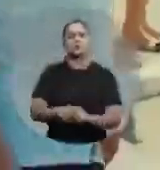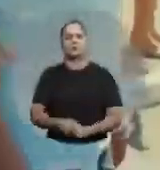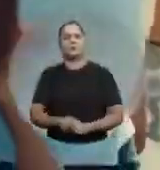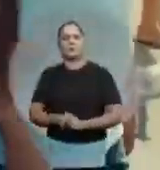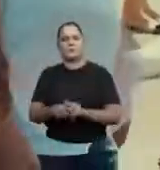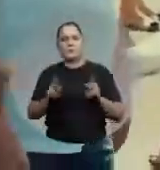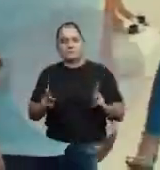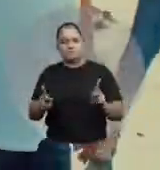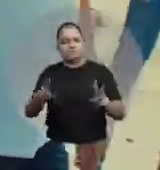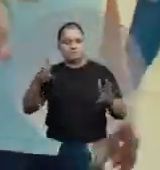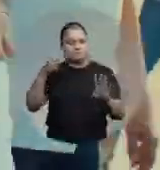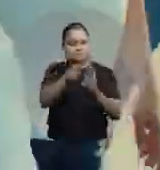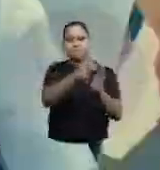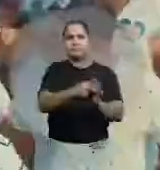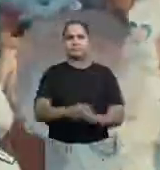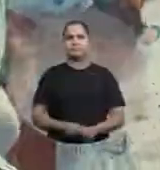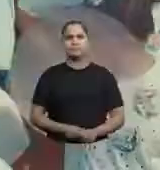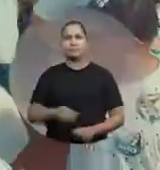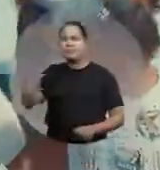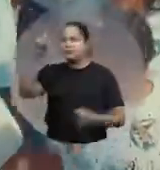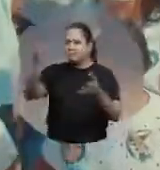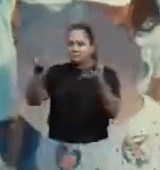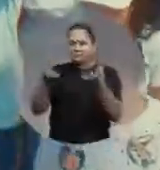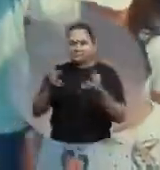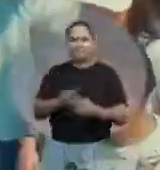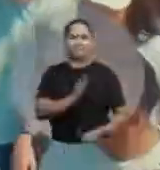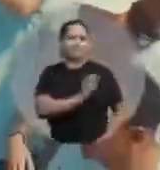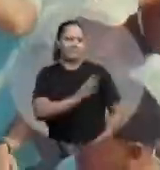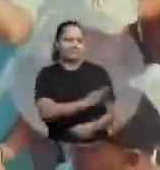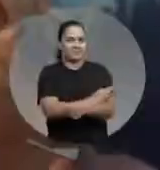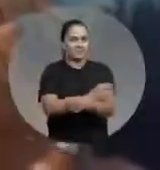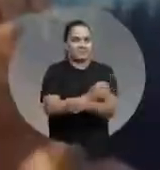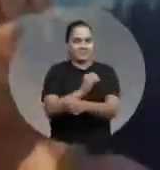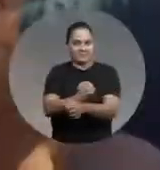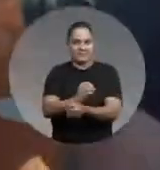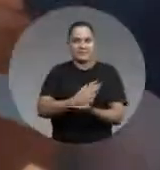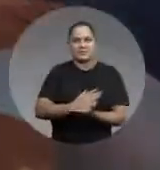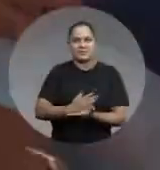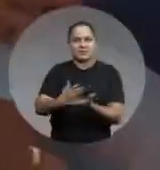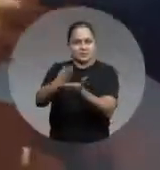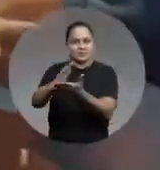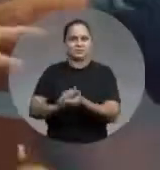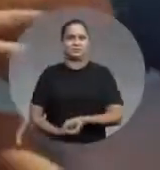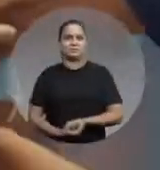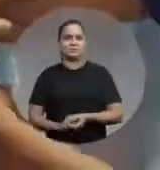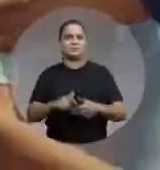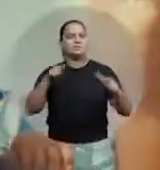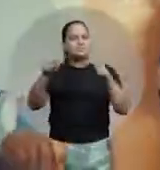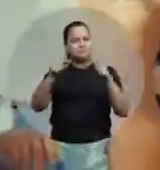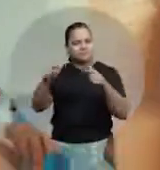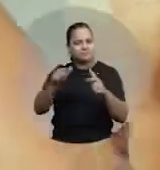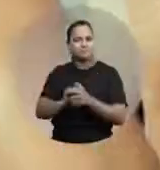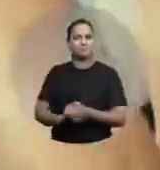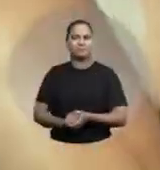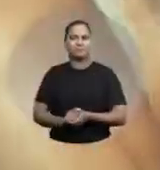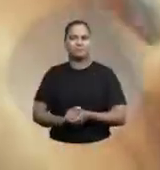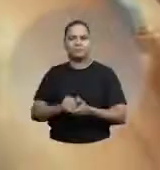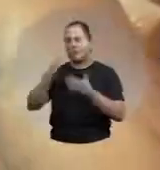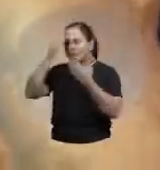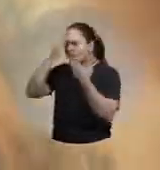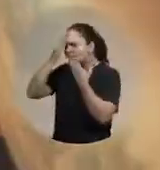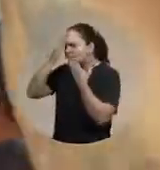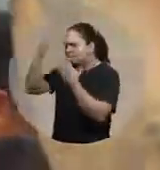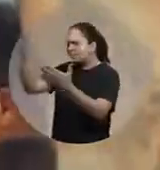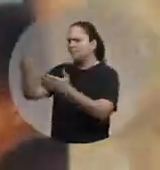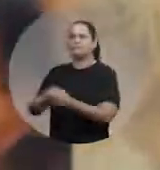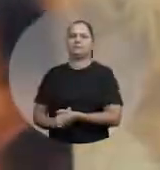quiser. O curraleiro chegou, está mostrando o trabalho. Gratidão.